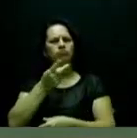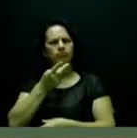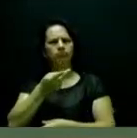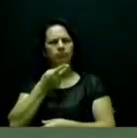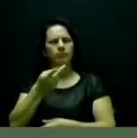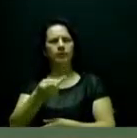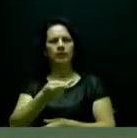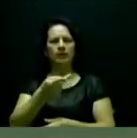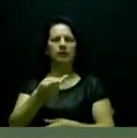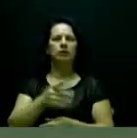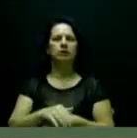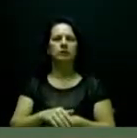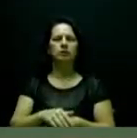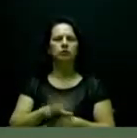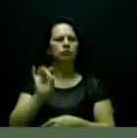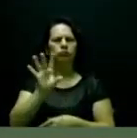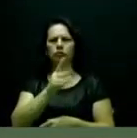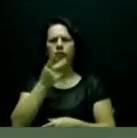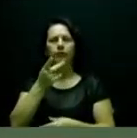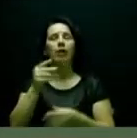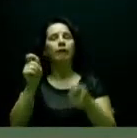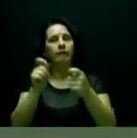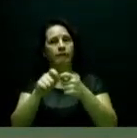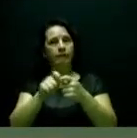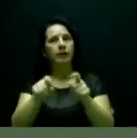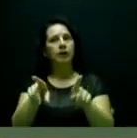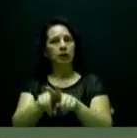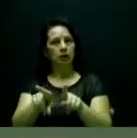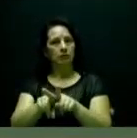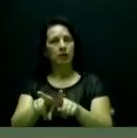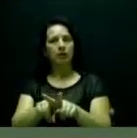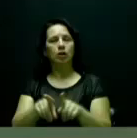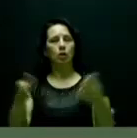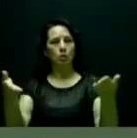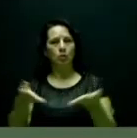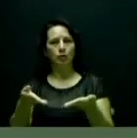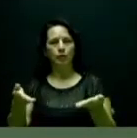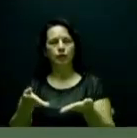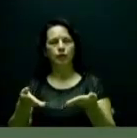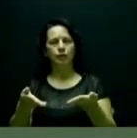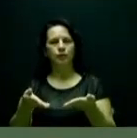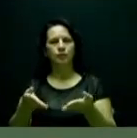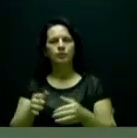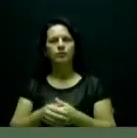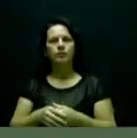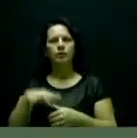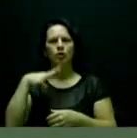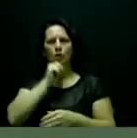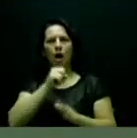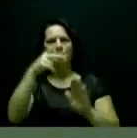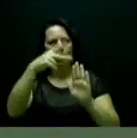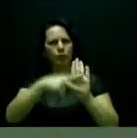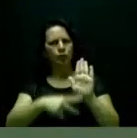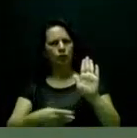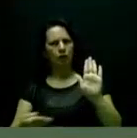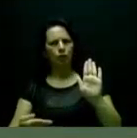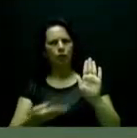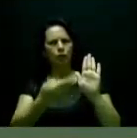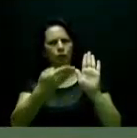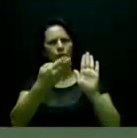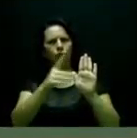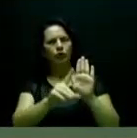nesta casa, e não é só falar, fazer também, estamos fazendo aqui hoje. Tão logo chegou esse projeto de lei nesta